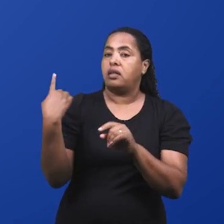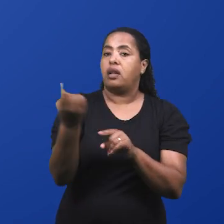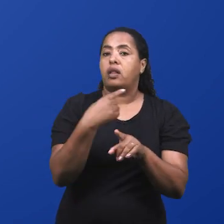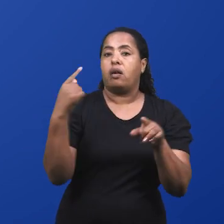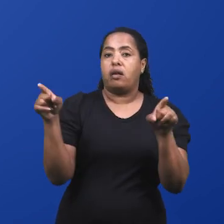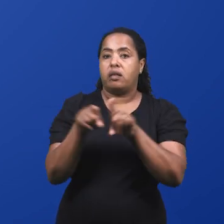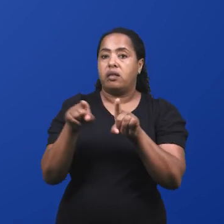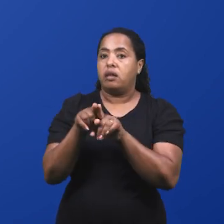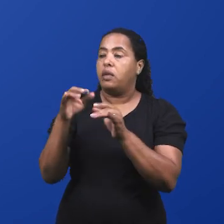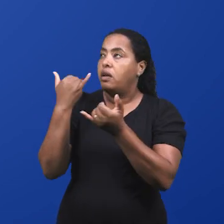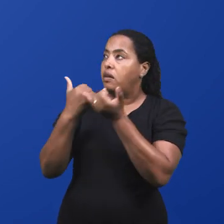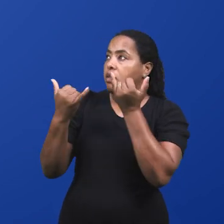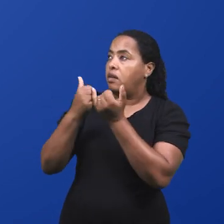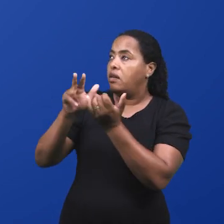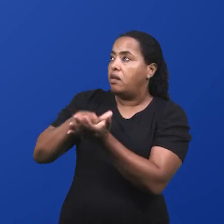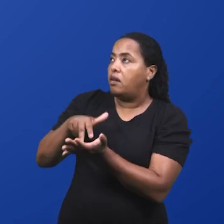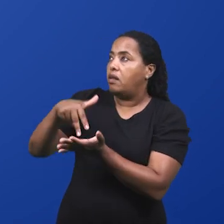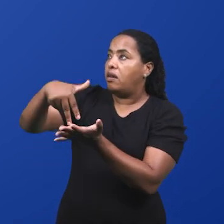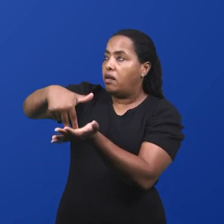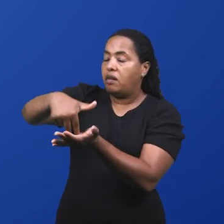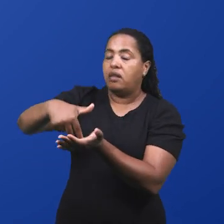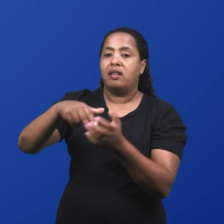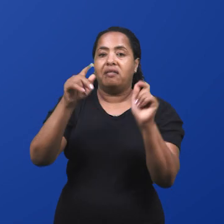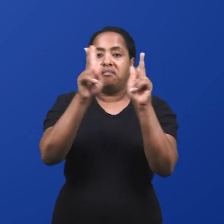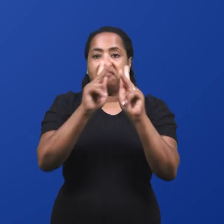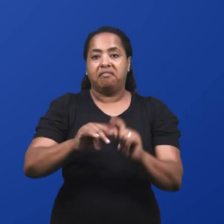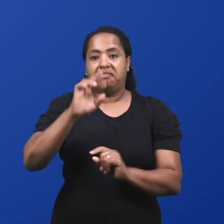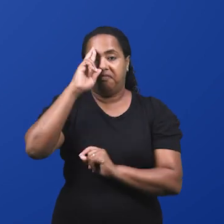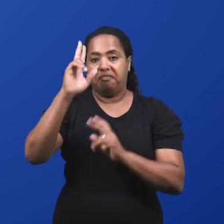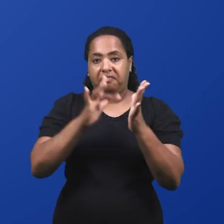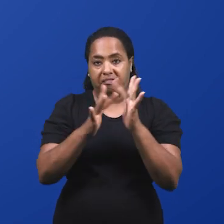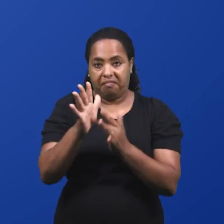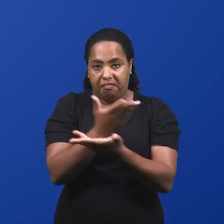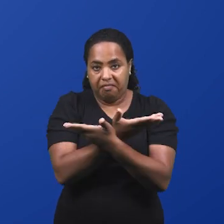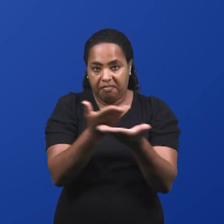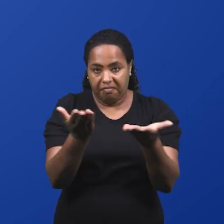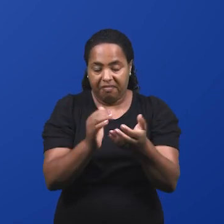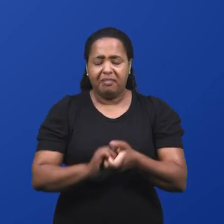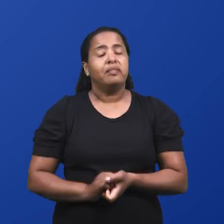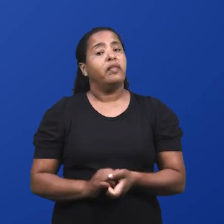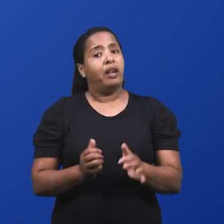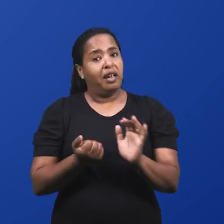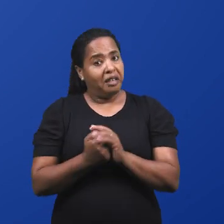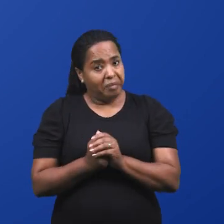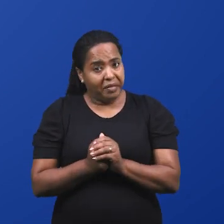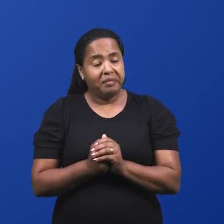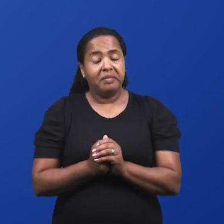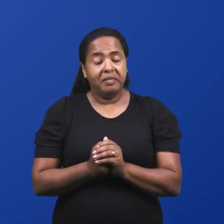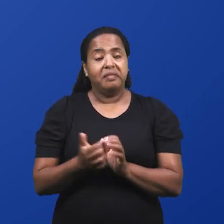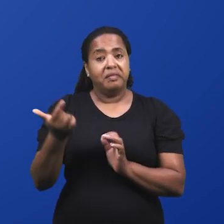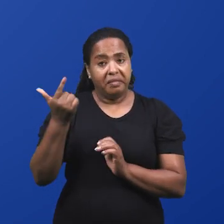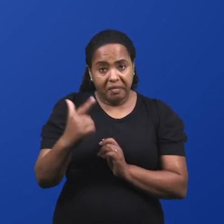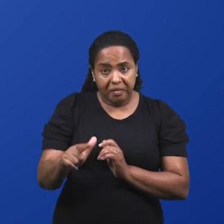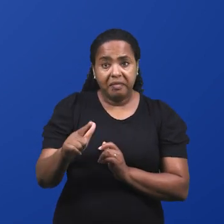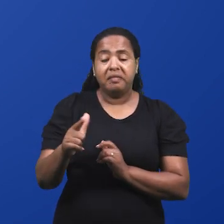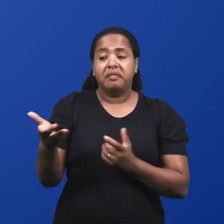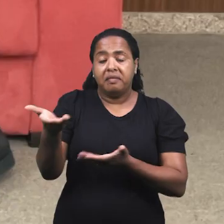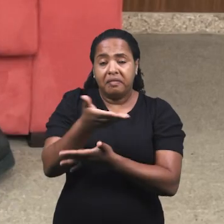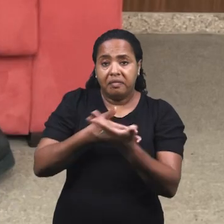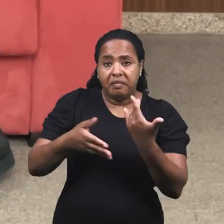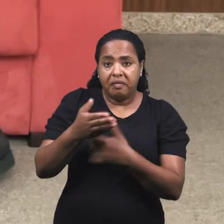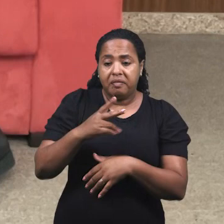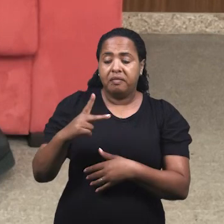na semelhança da sua morte, certamente o seremos também na semelhança da sua ressurreição. A paz do Senhor Jesus,